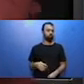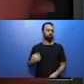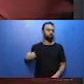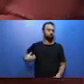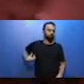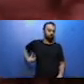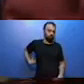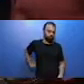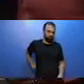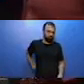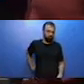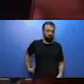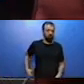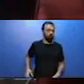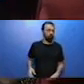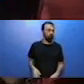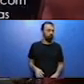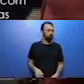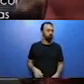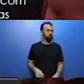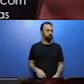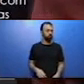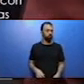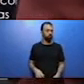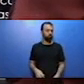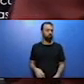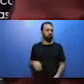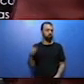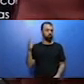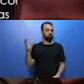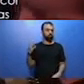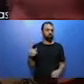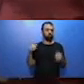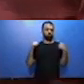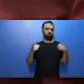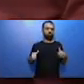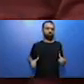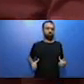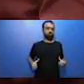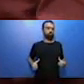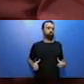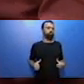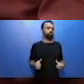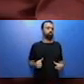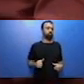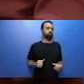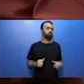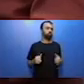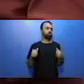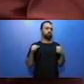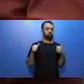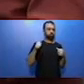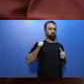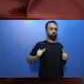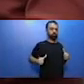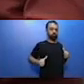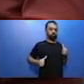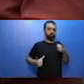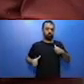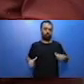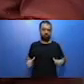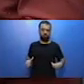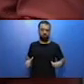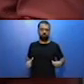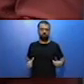flexionando somente as costas. Ao carregar uma mochila, o correto, distribui a alça da mochila